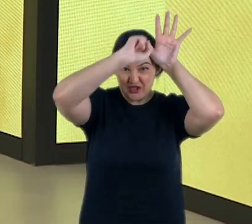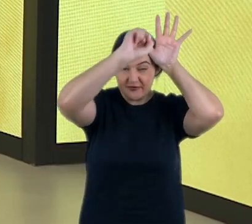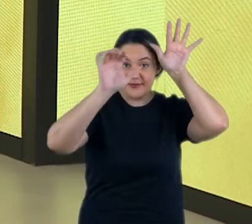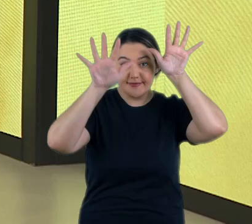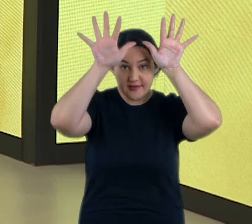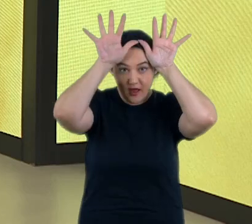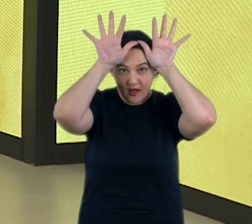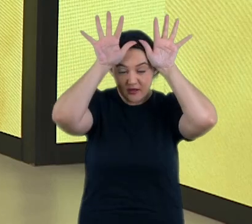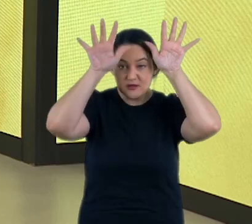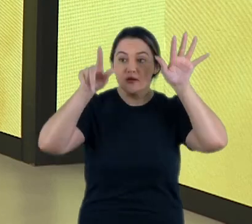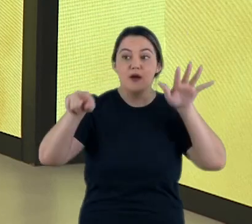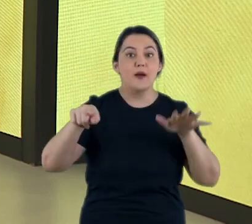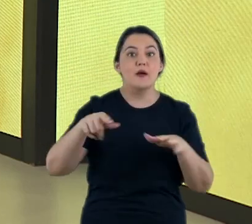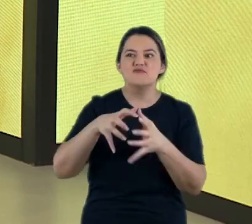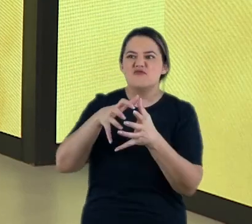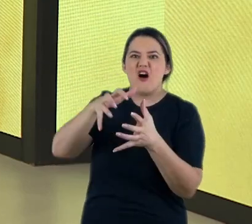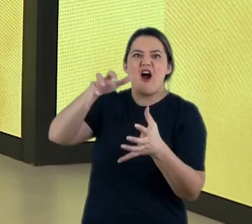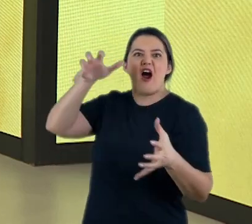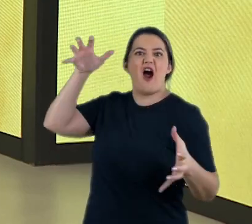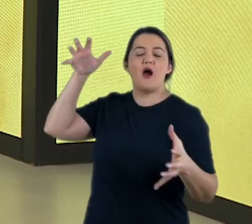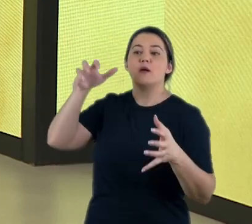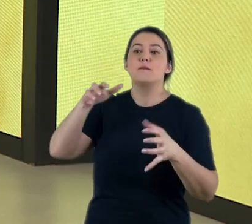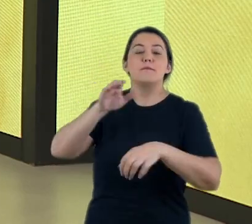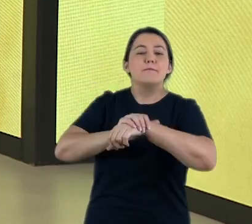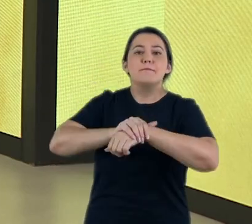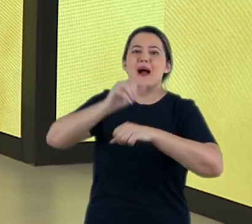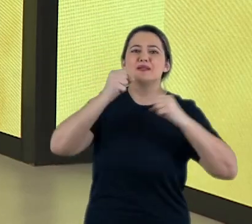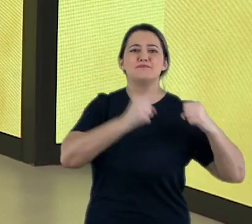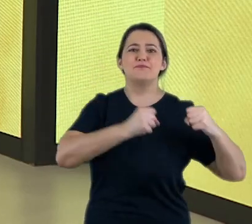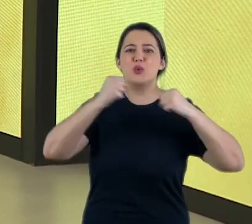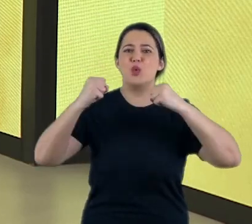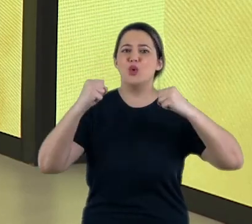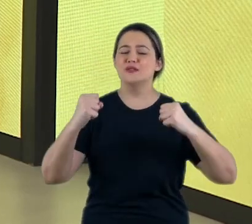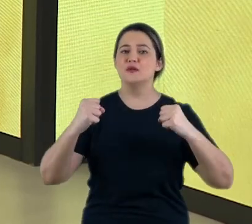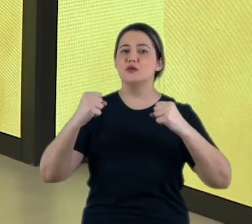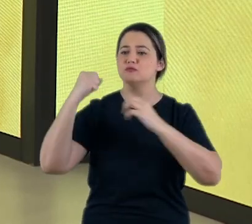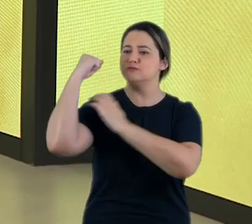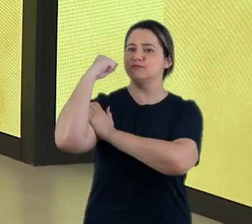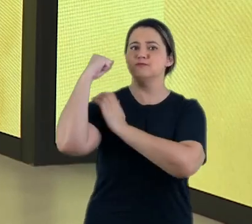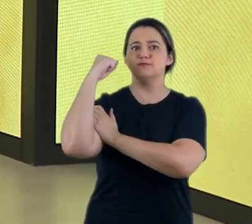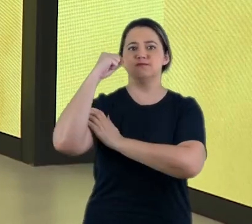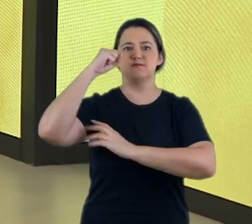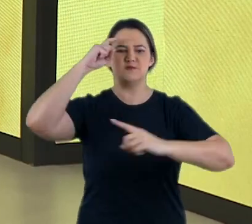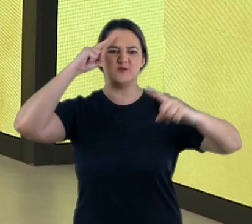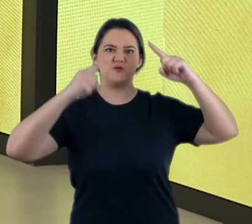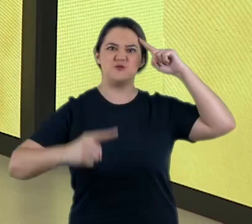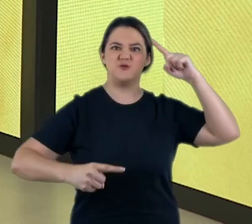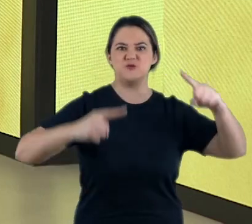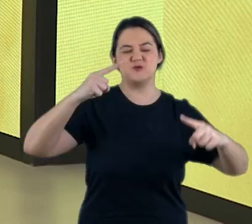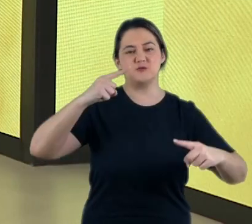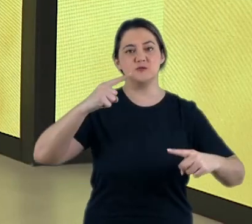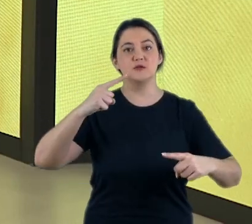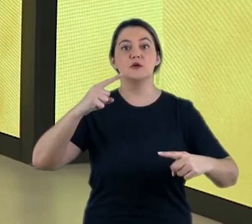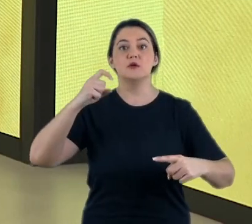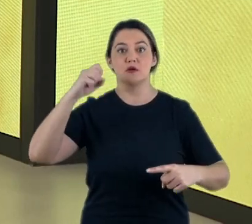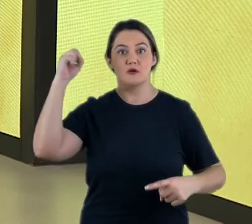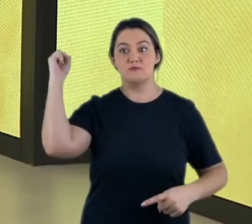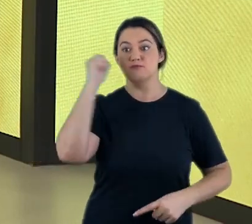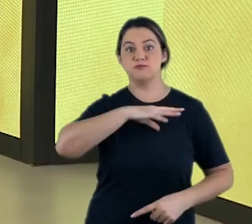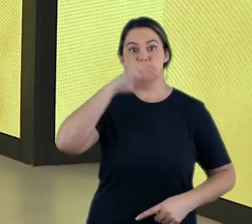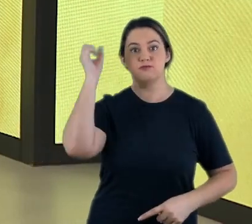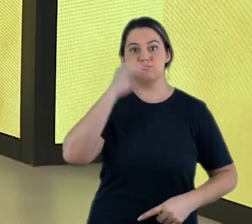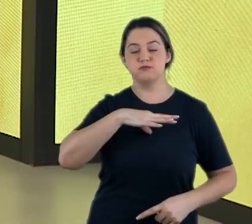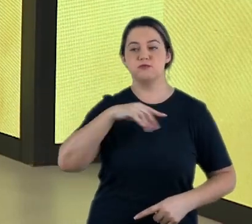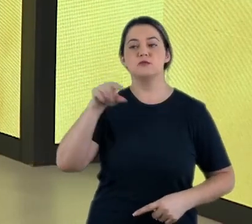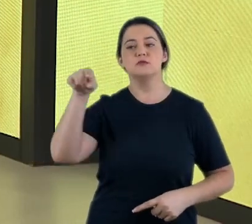voraz, aliás, mais cruel do que todos os animais anteriores. E como tal, ela é uma representação adequada